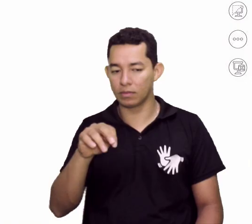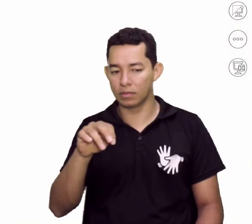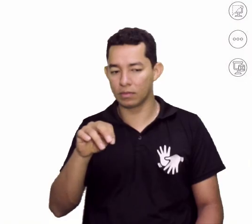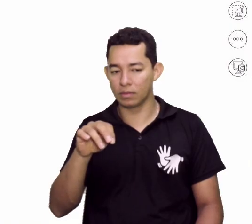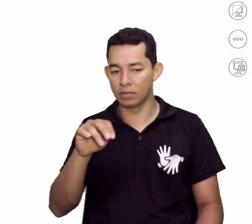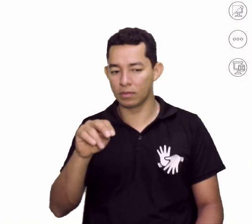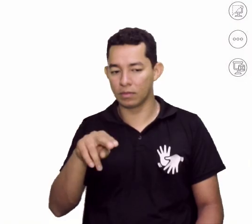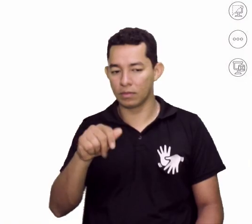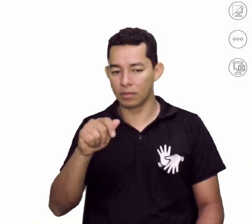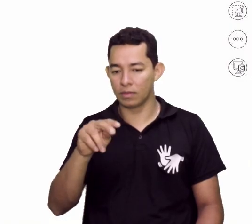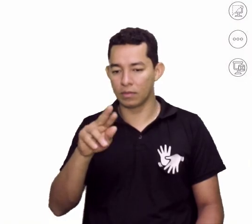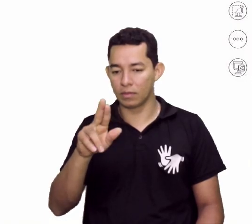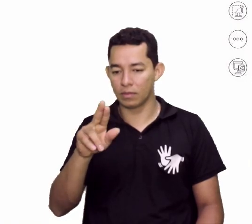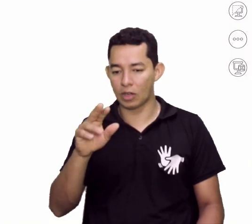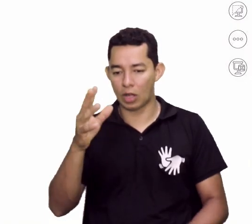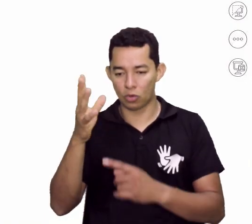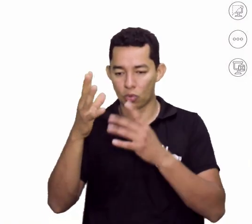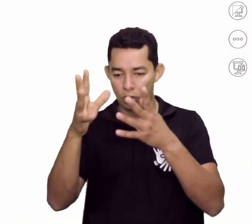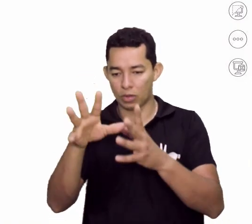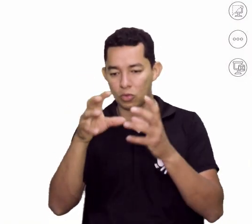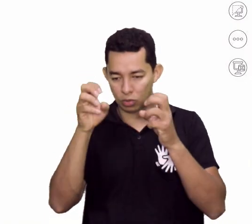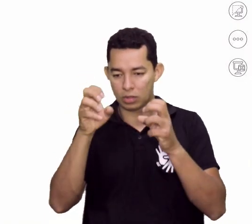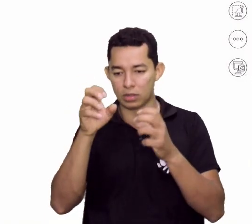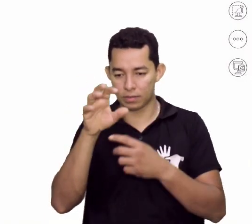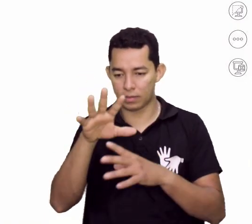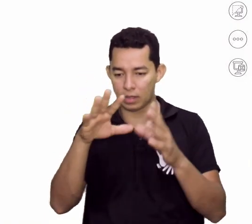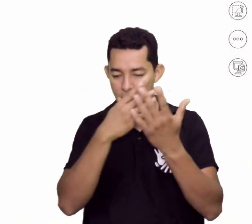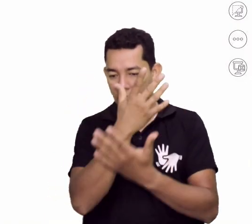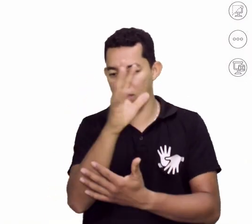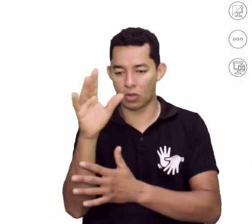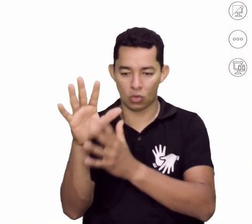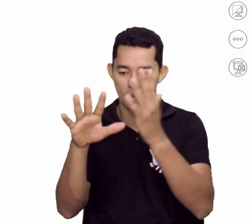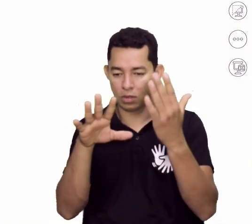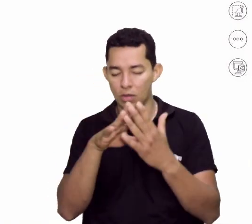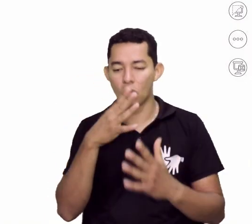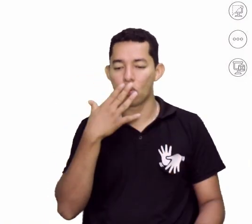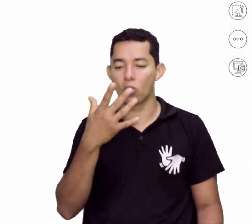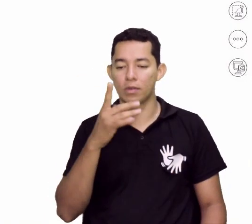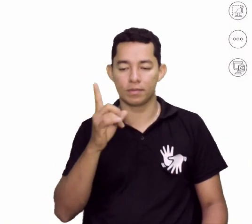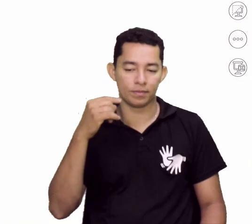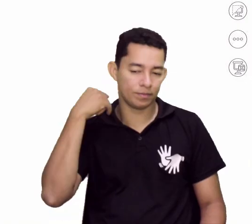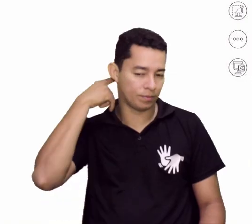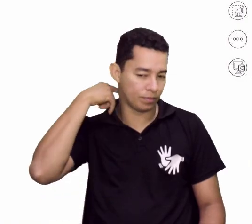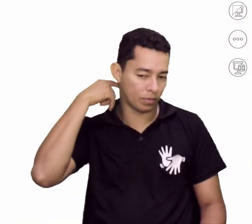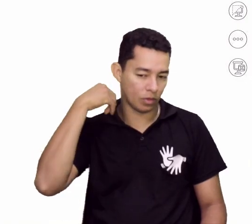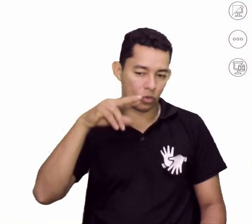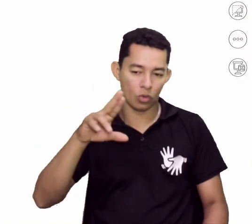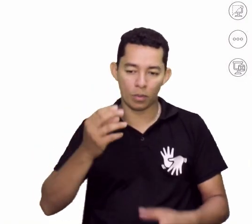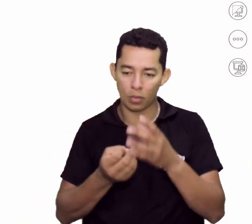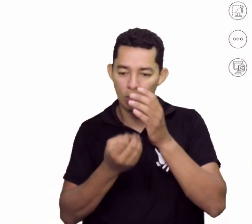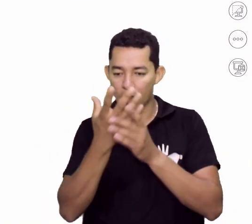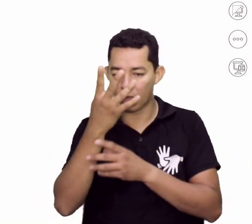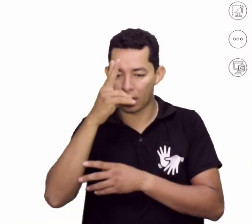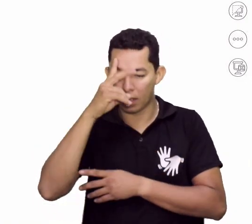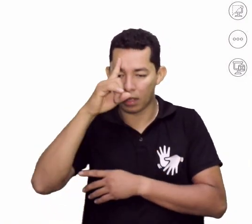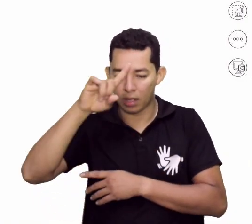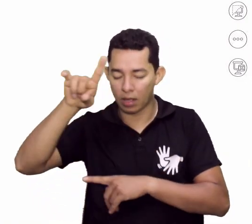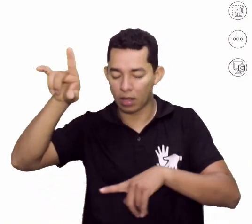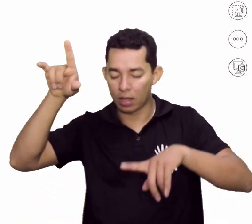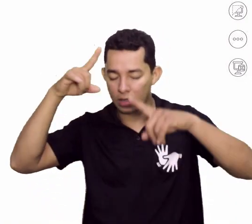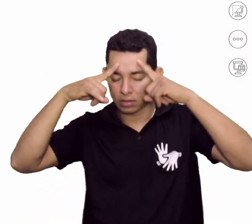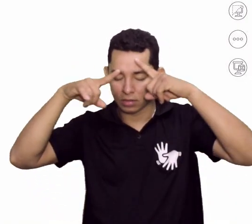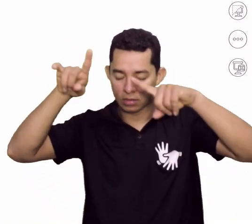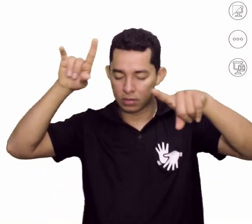os destaques e as características, né? Usavam para criar de modo imaginário